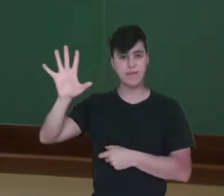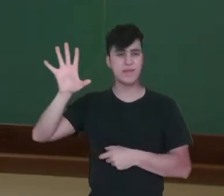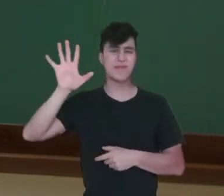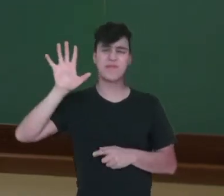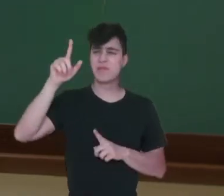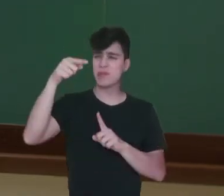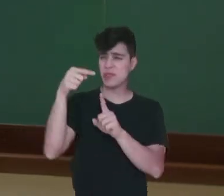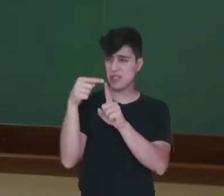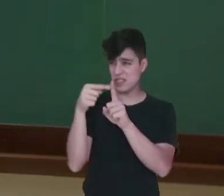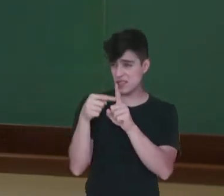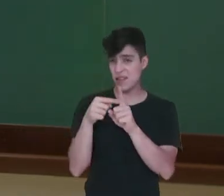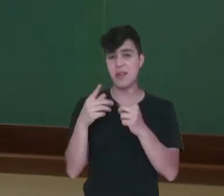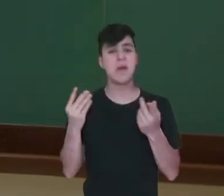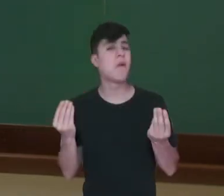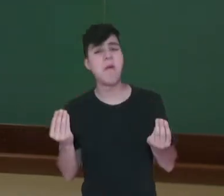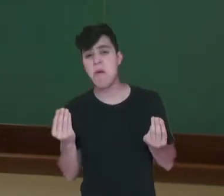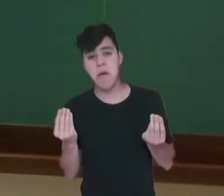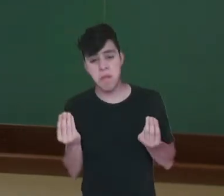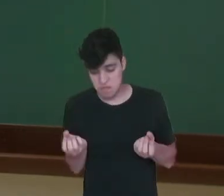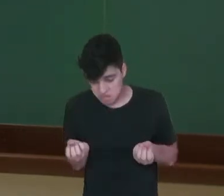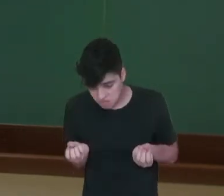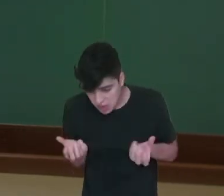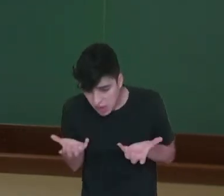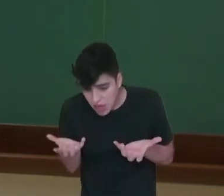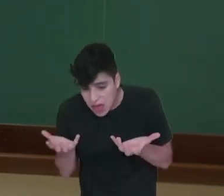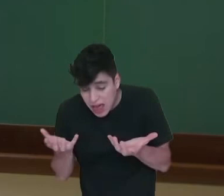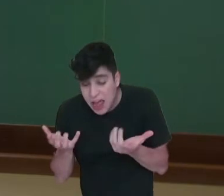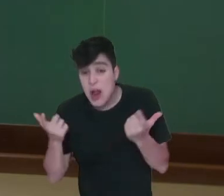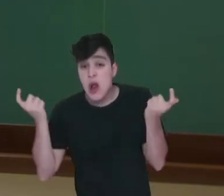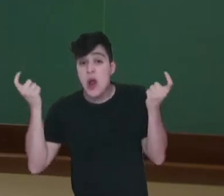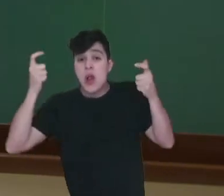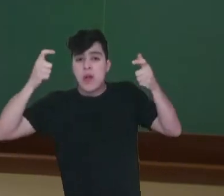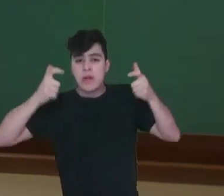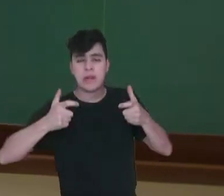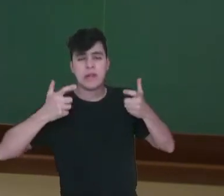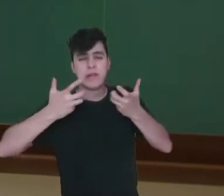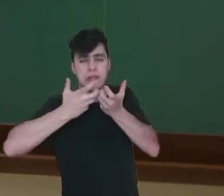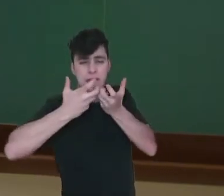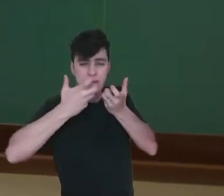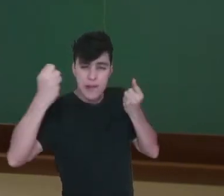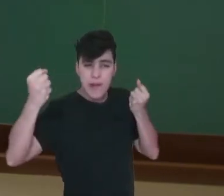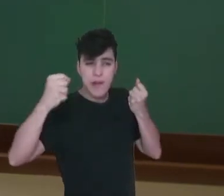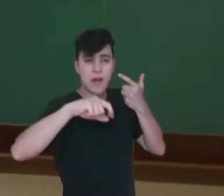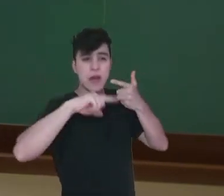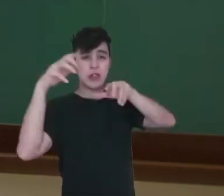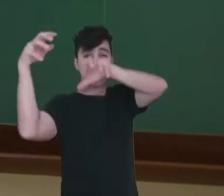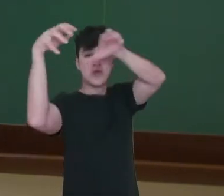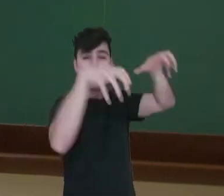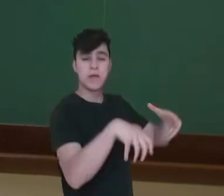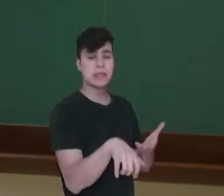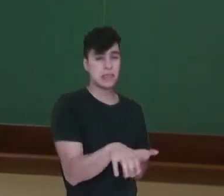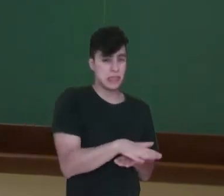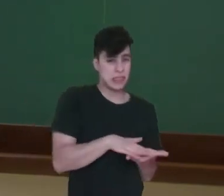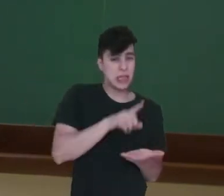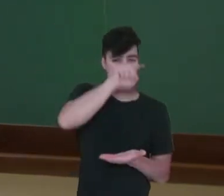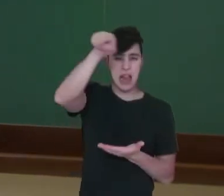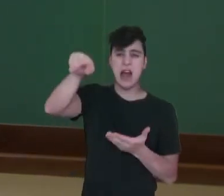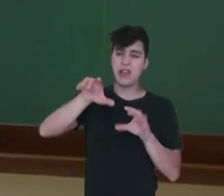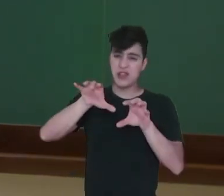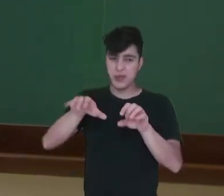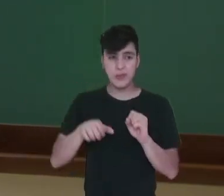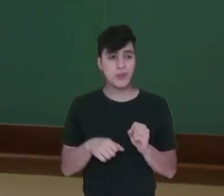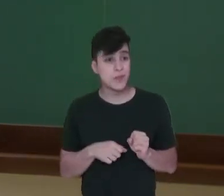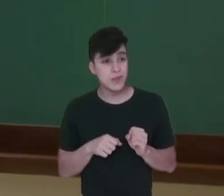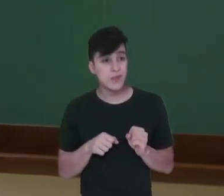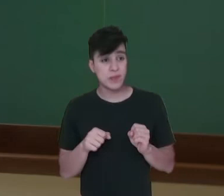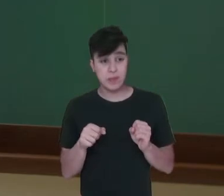de vegetação que se desenvolve em locais de climas mais secos ou menos chuvosos, as formações de